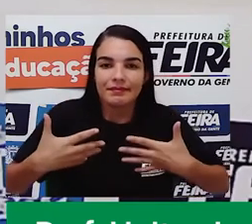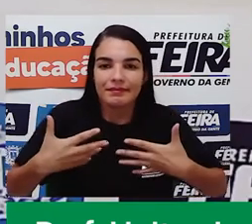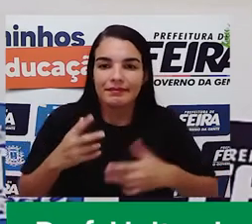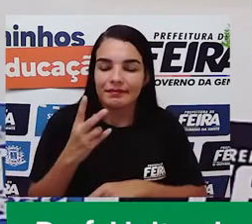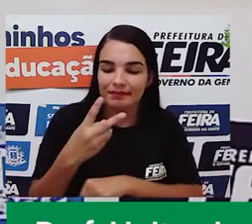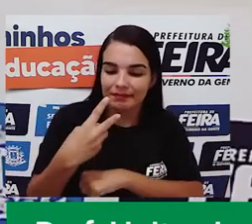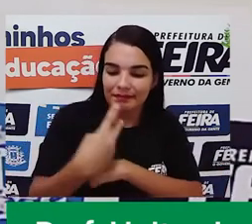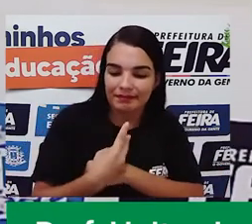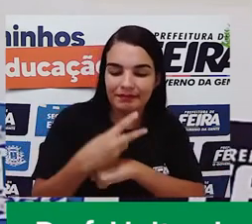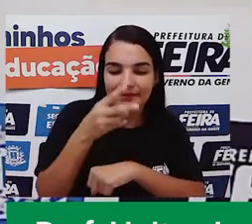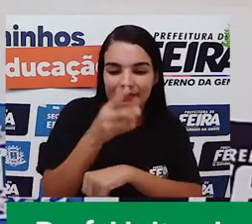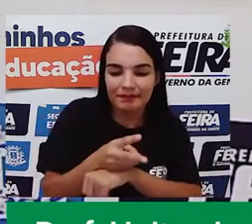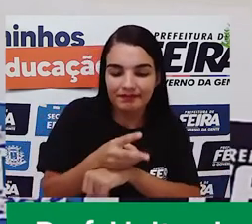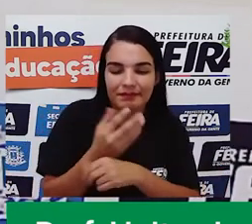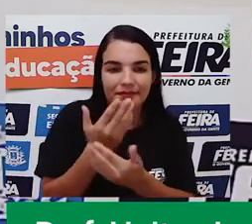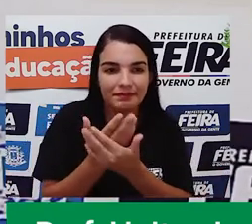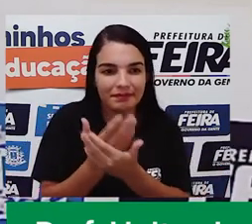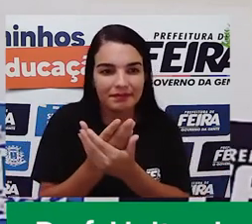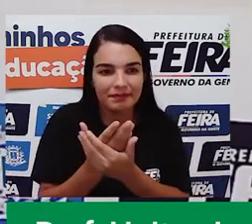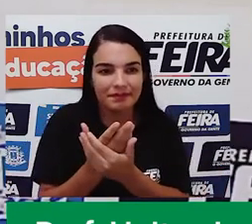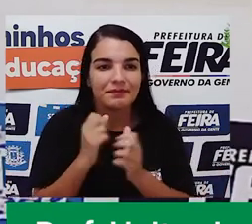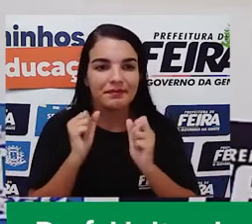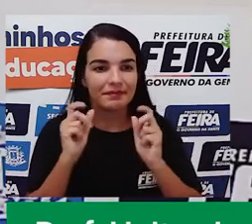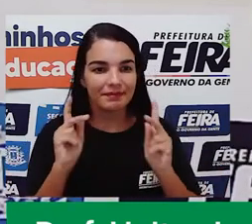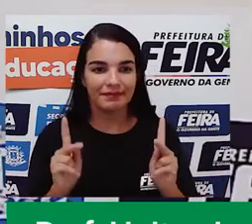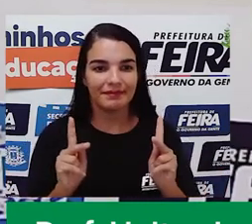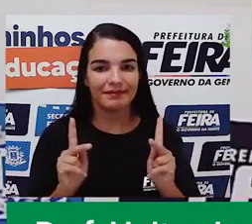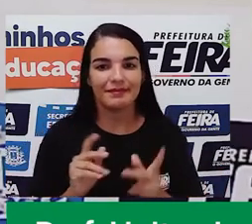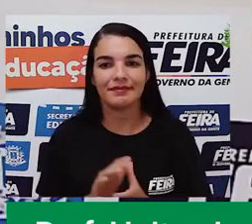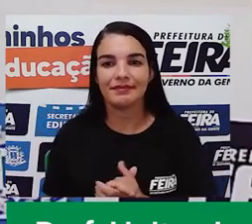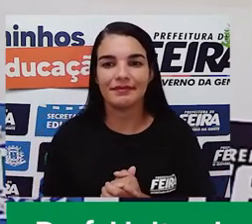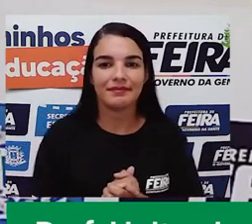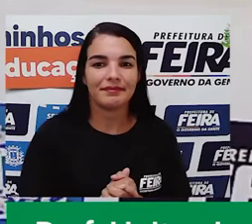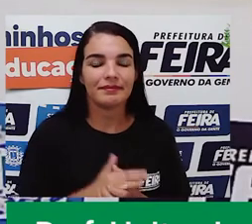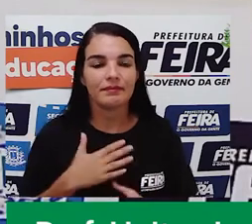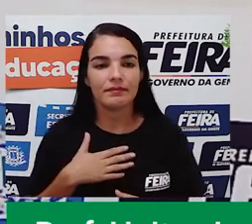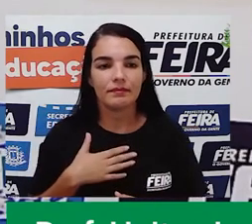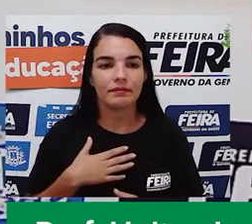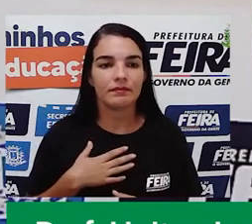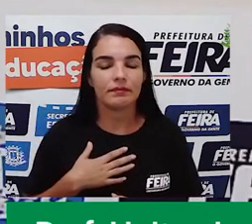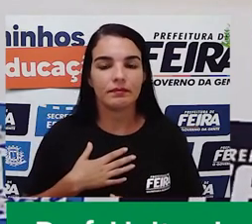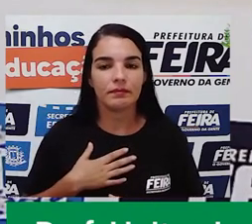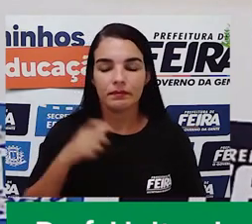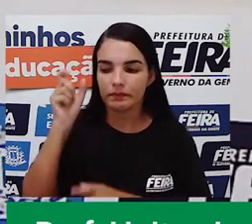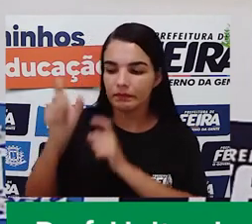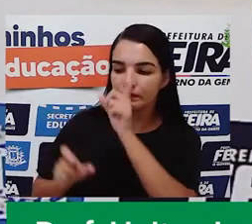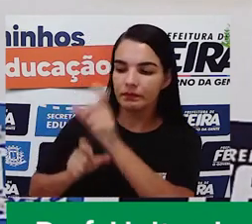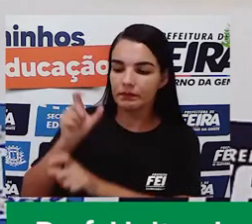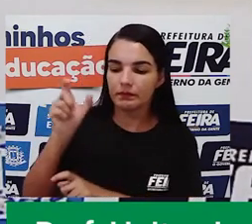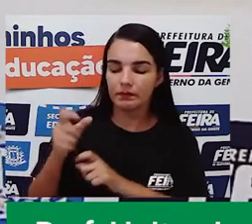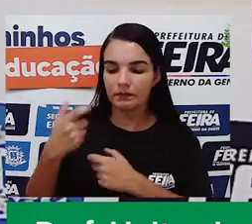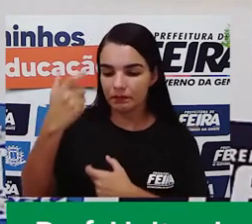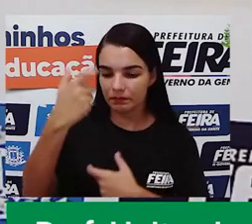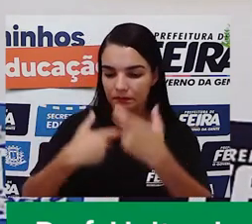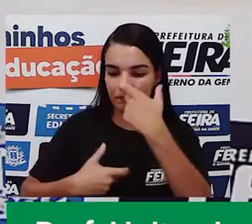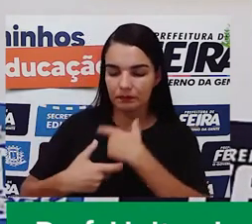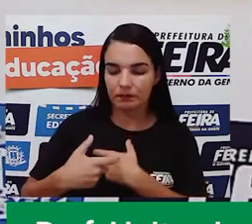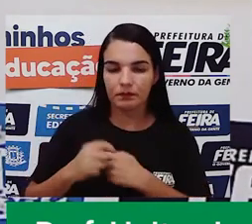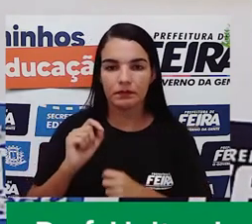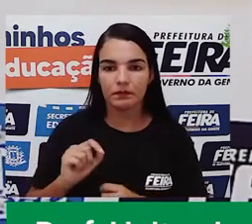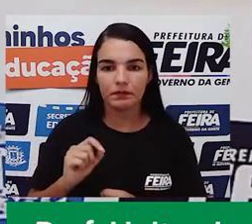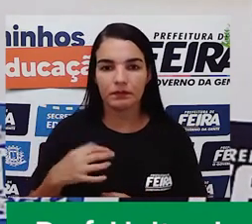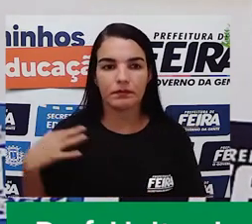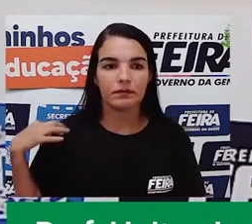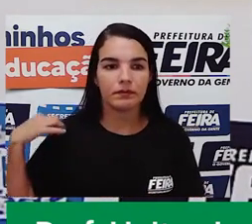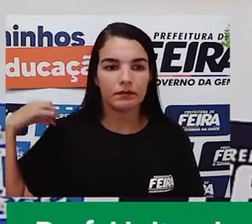videoaula. Então, minha identificação, hoje eu estou com uma